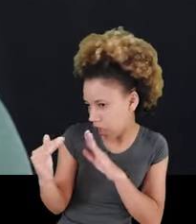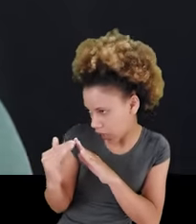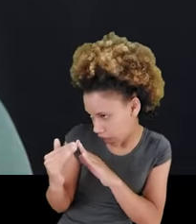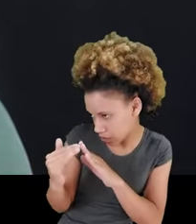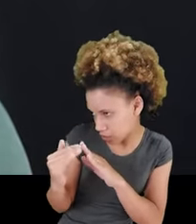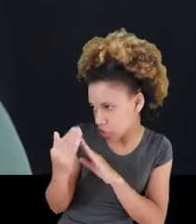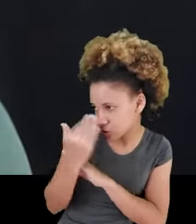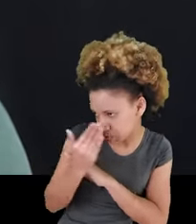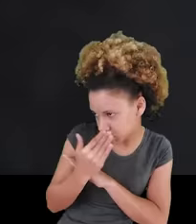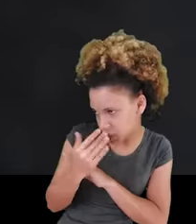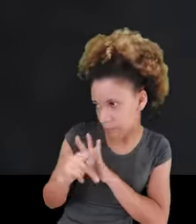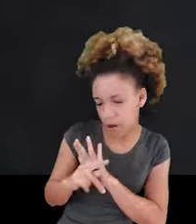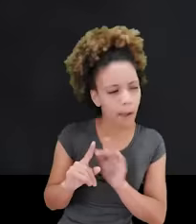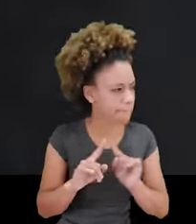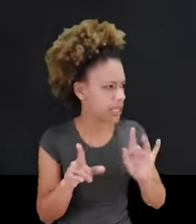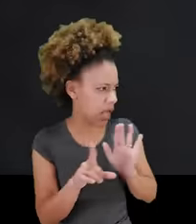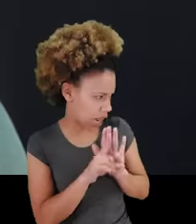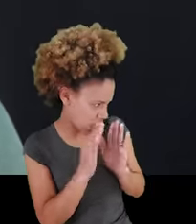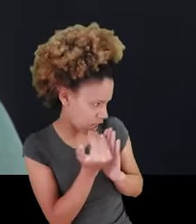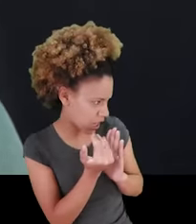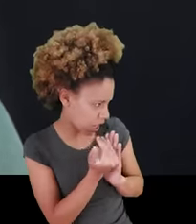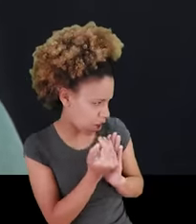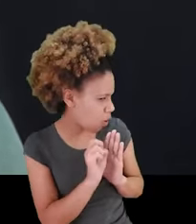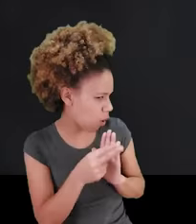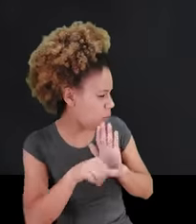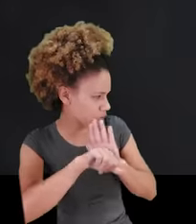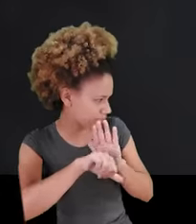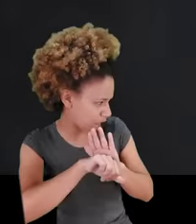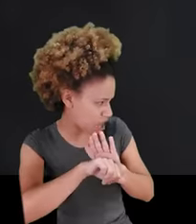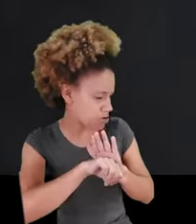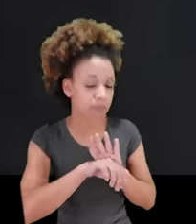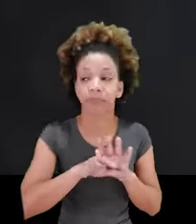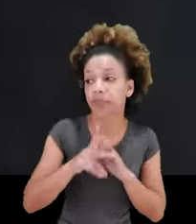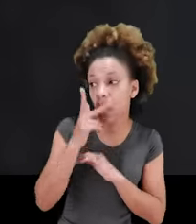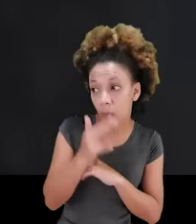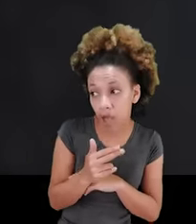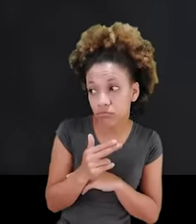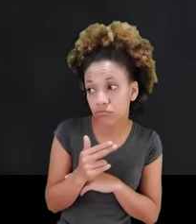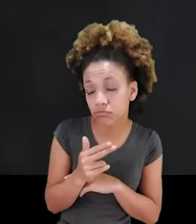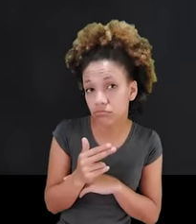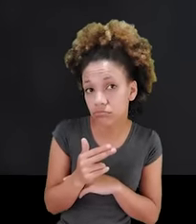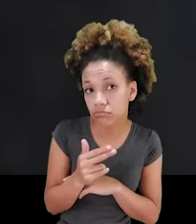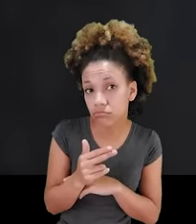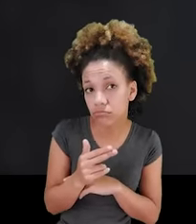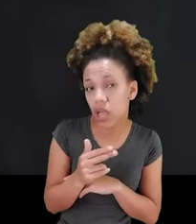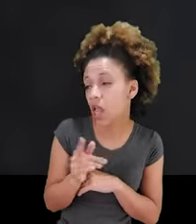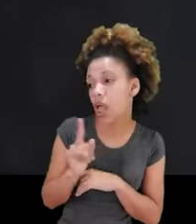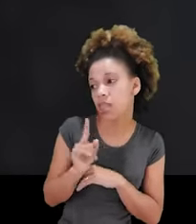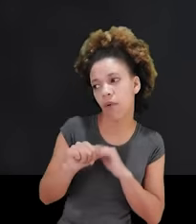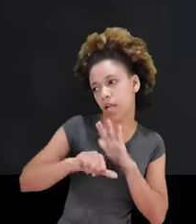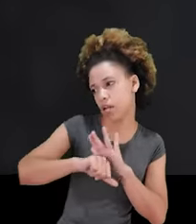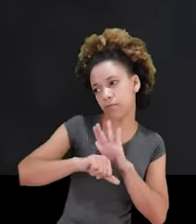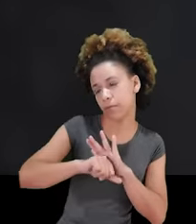é legalizado a questão? Boa pergunta. É criminoso? Boa pergunta. Eu acho que legalmente não é